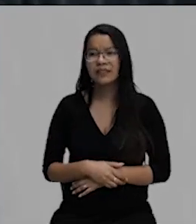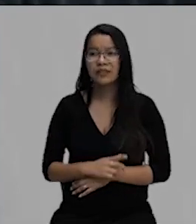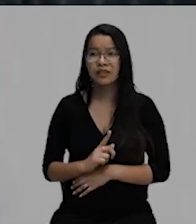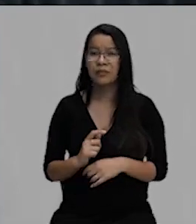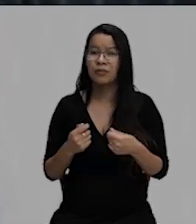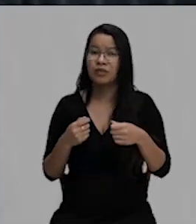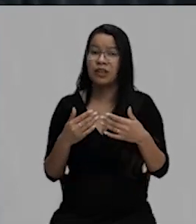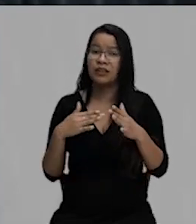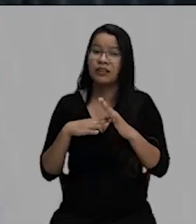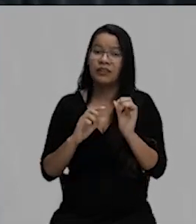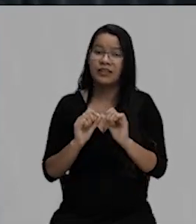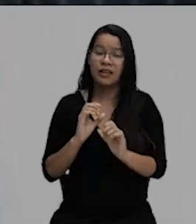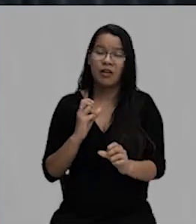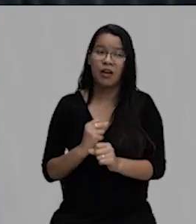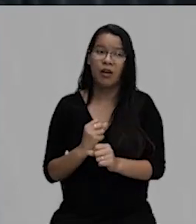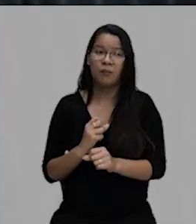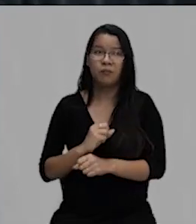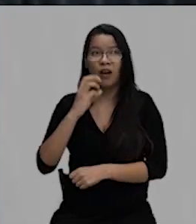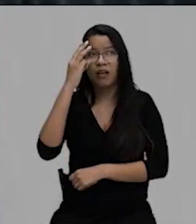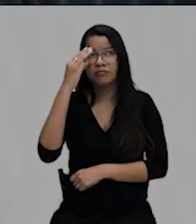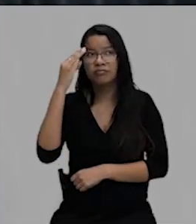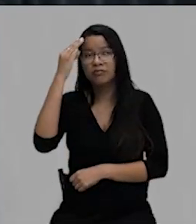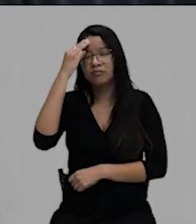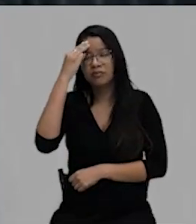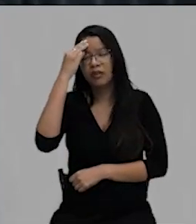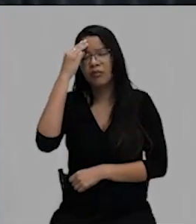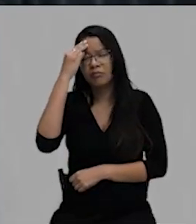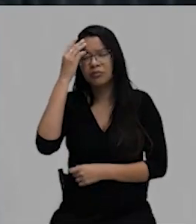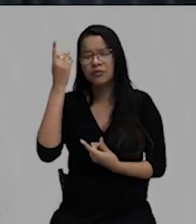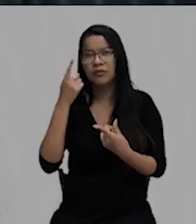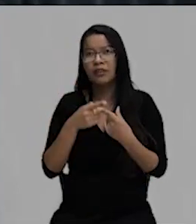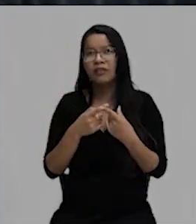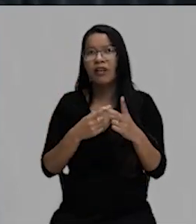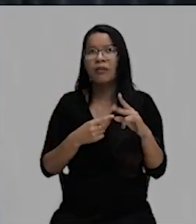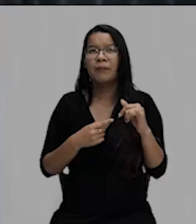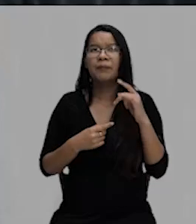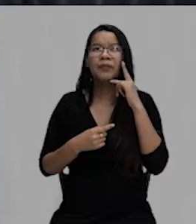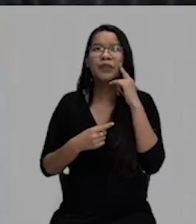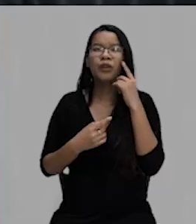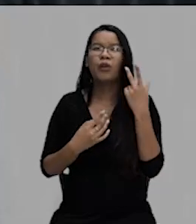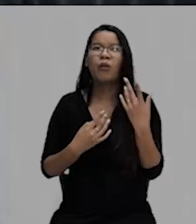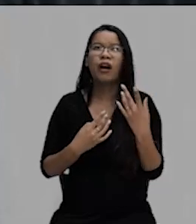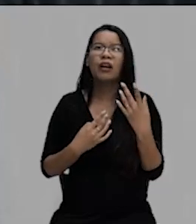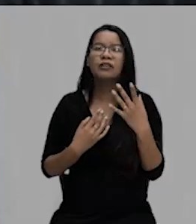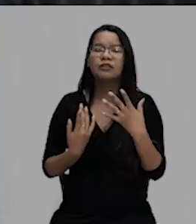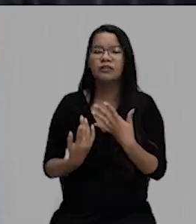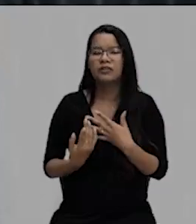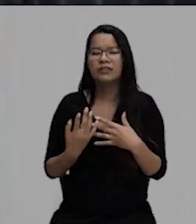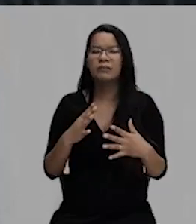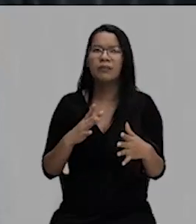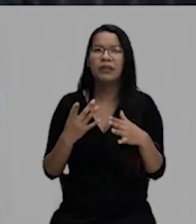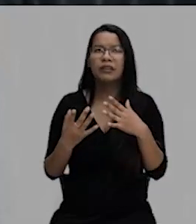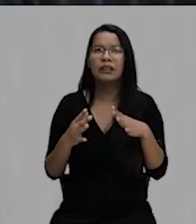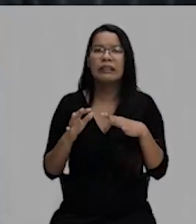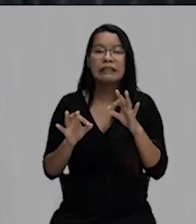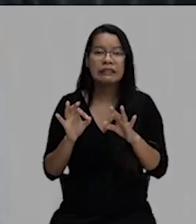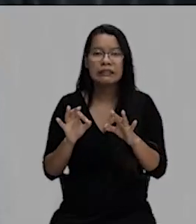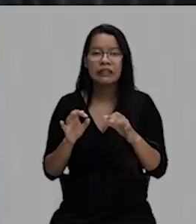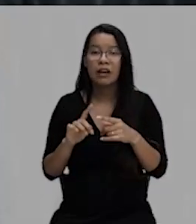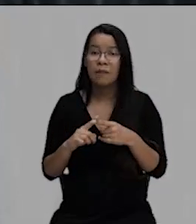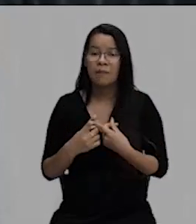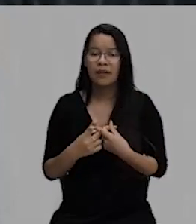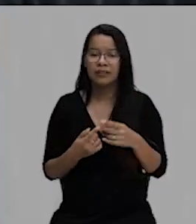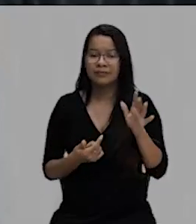fazer cálculo mental, né? Porque você vai pensar assim, ó, 4 vezes 11 quartos vai ficar 11 menos 6, 5, beleza.